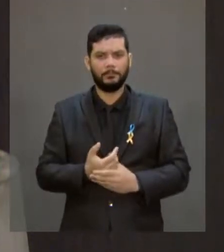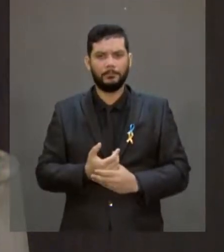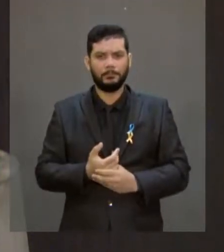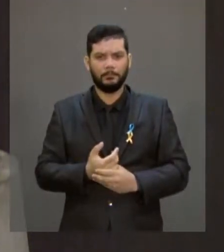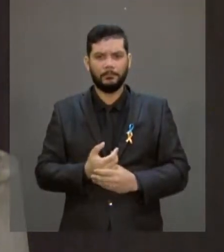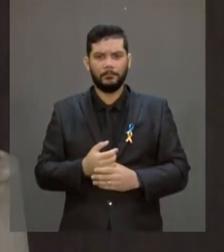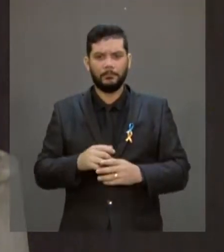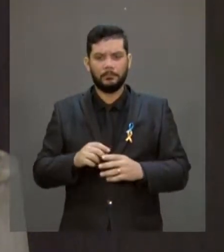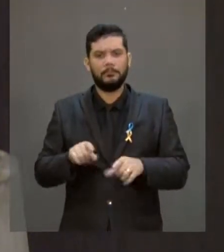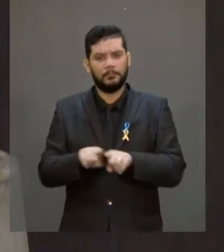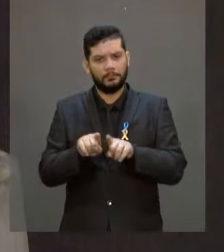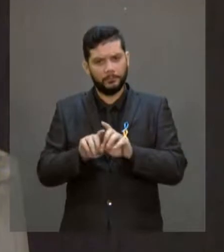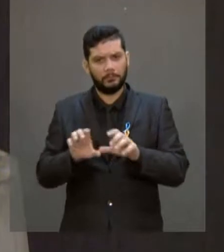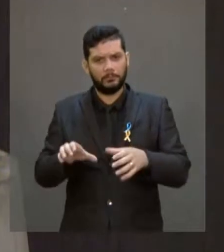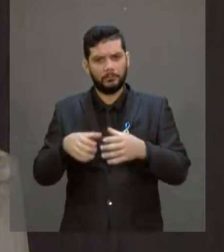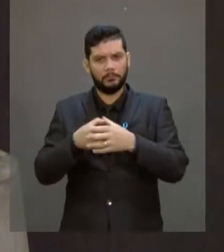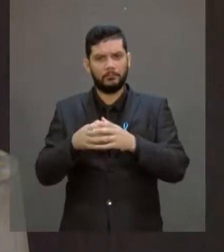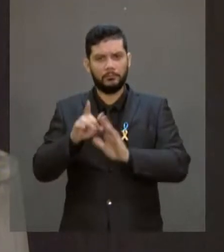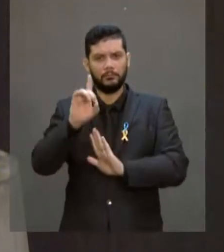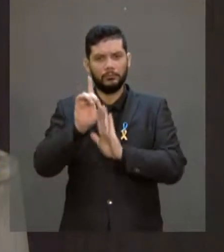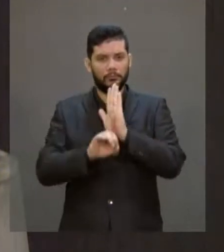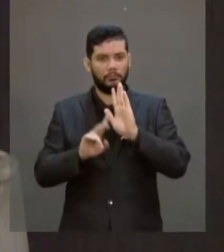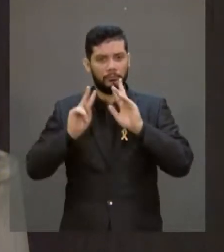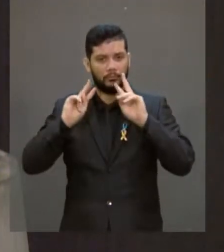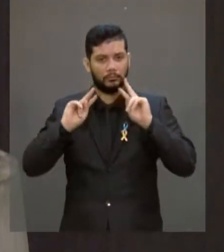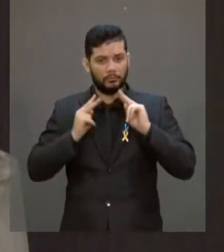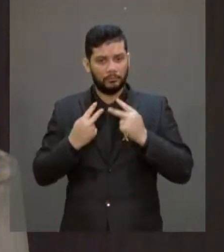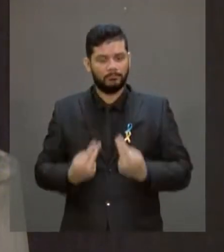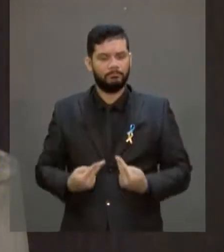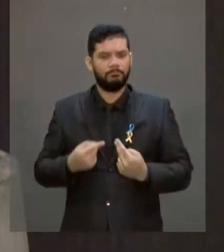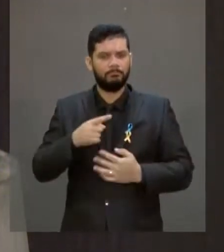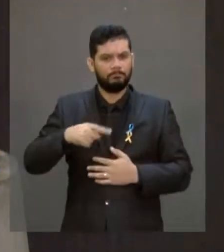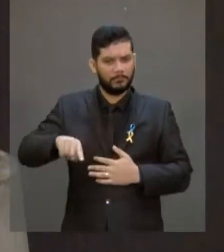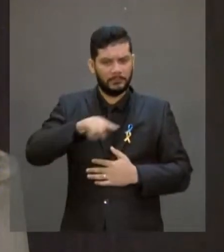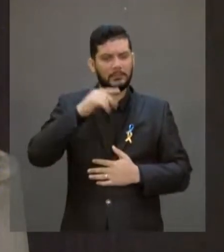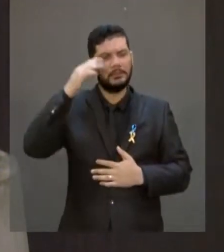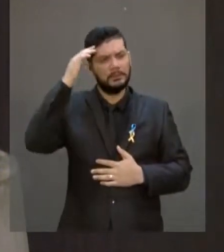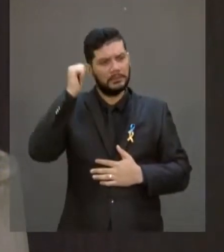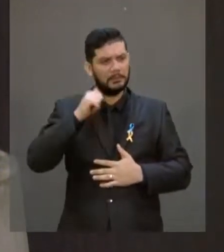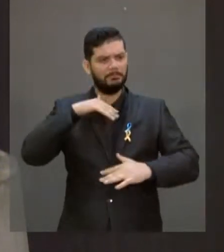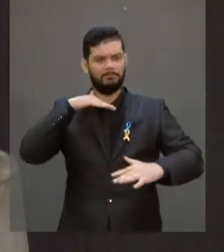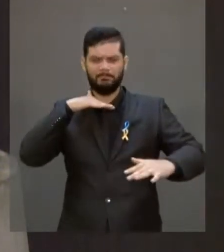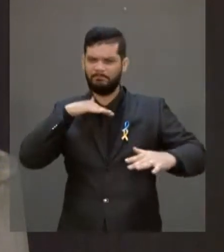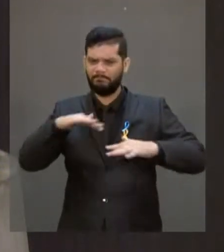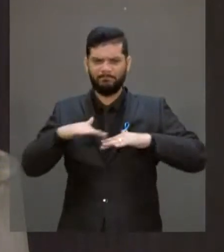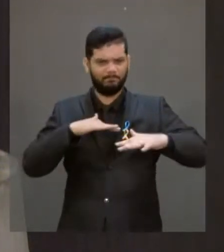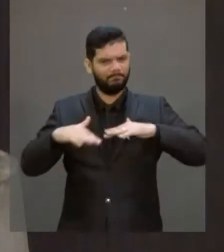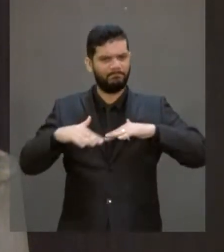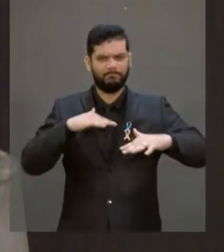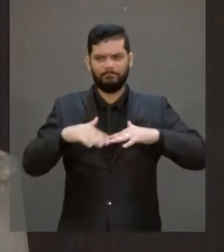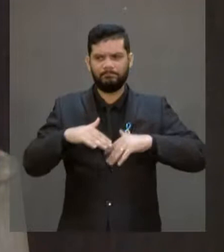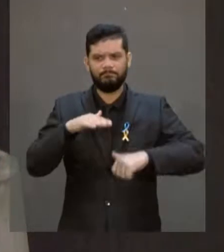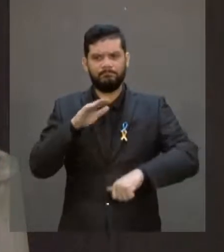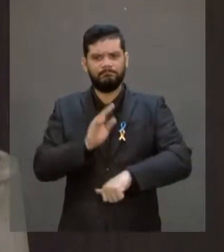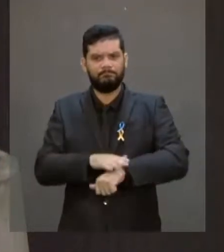Direitos Humanos sabe da energia, do tempo,